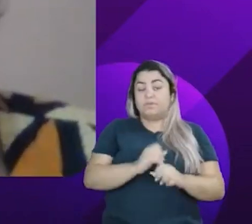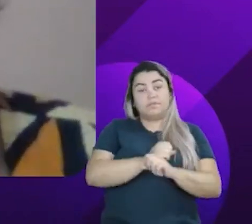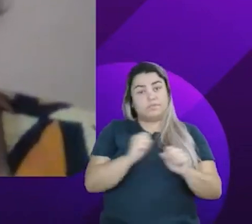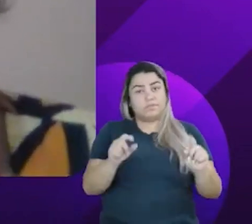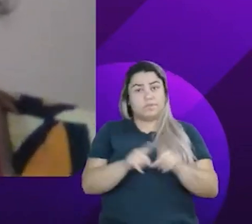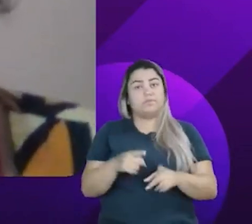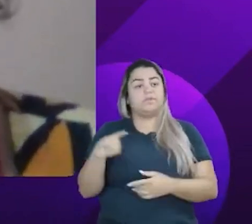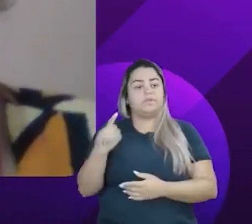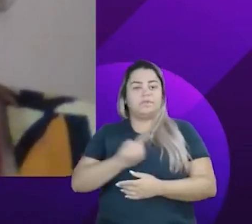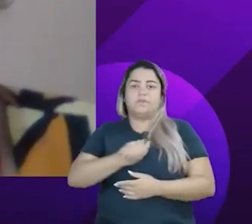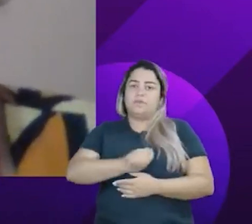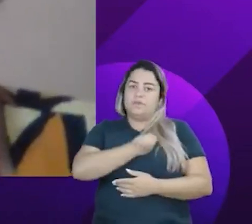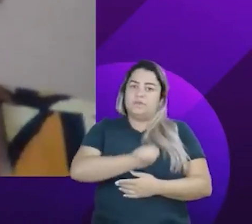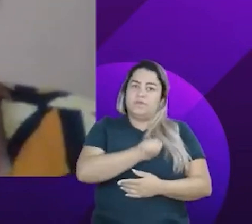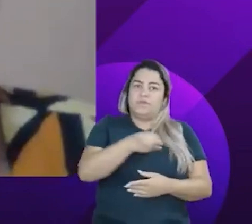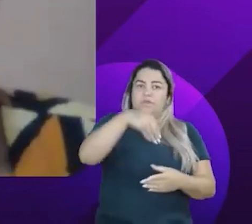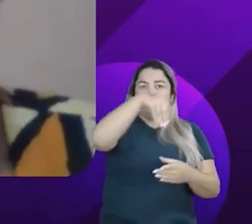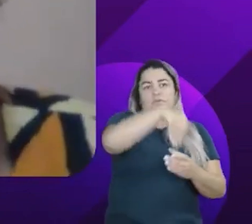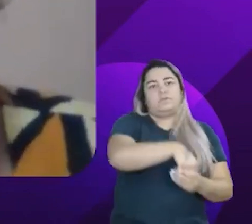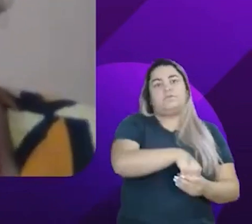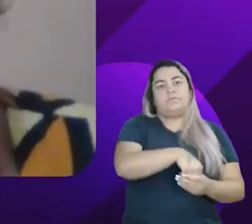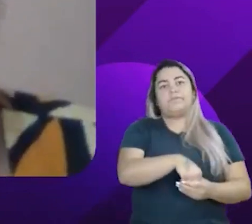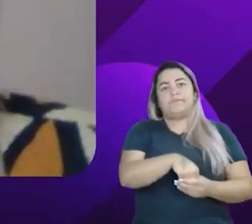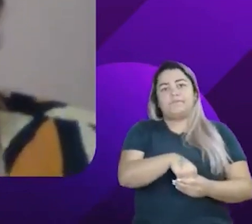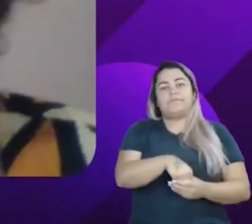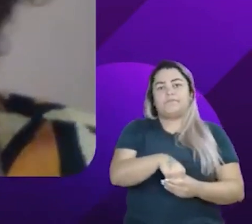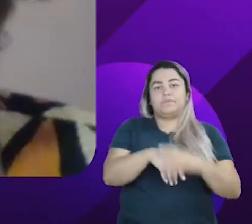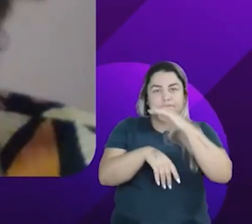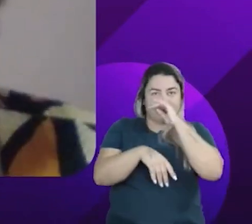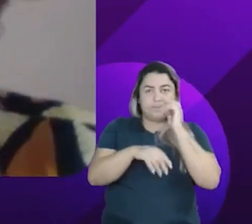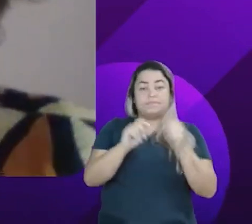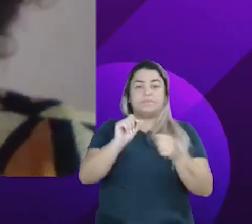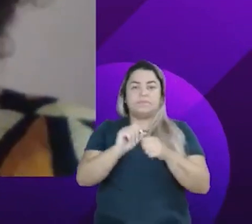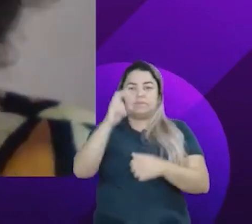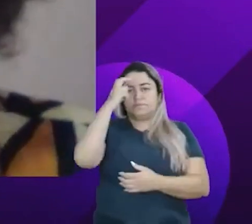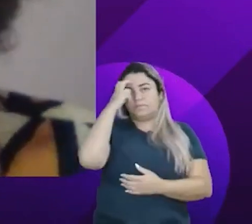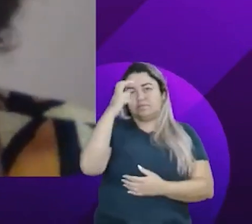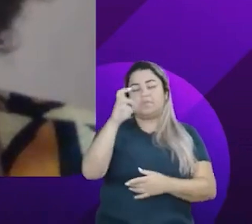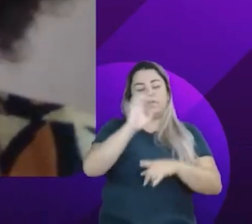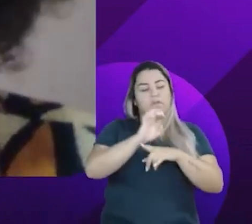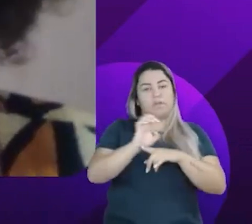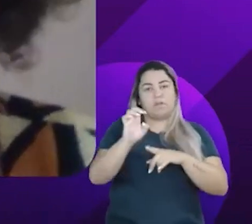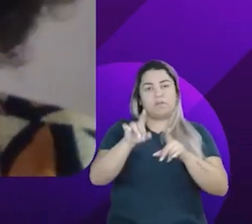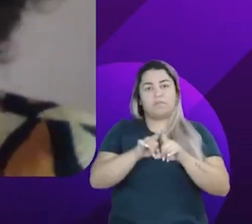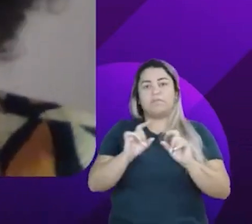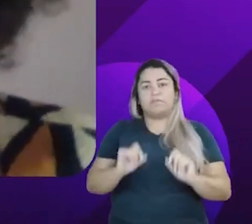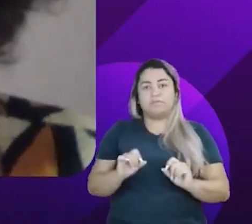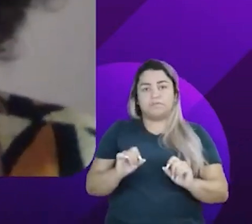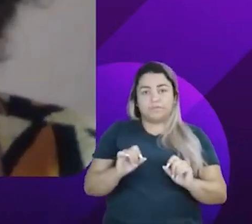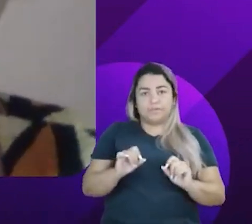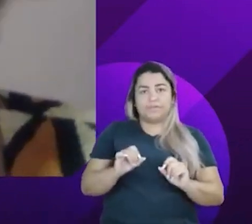da nossa presença dentro desse fazer cultural, desse estar da nossa presença constante, do